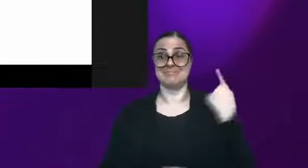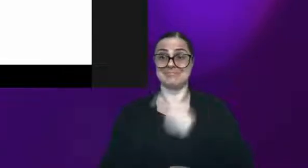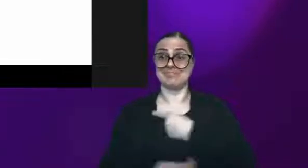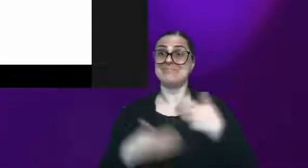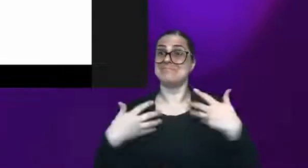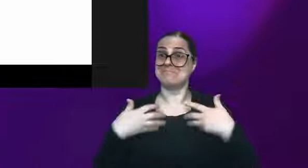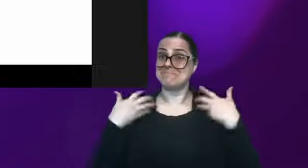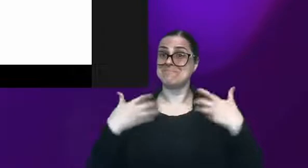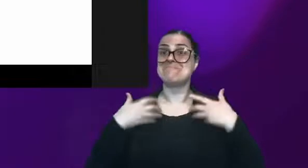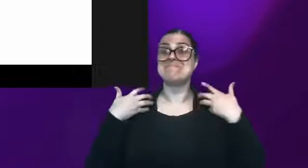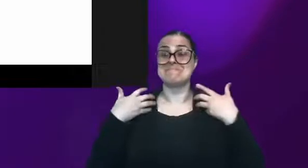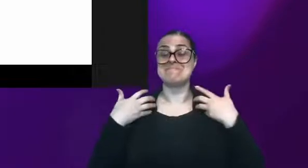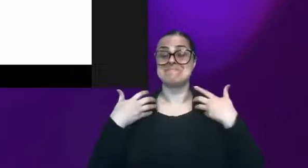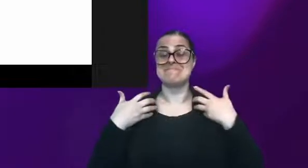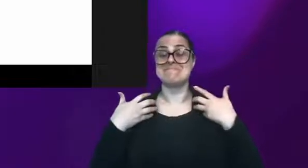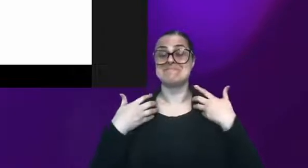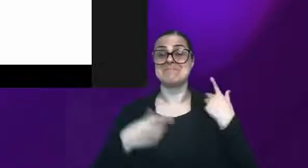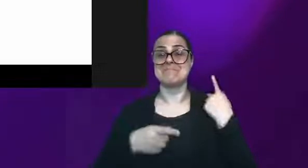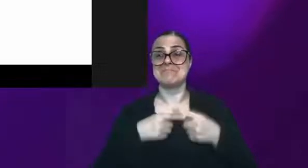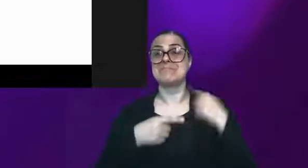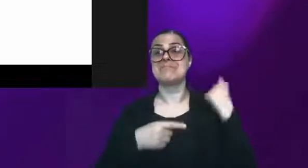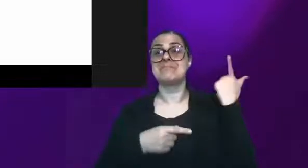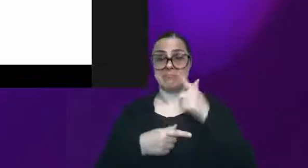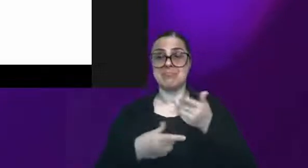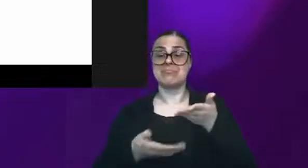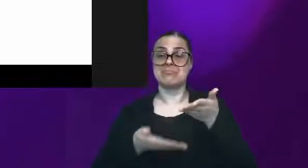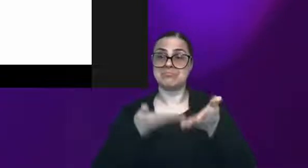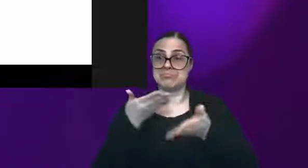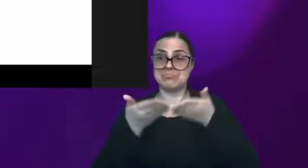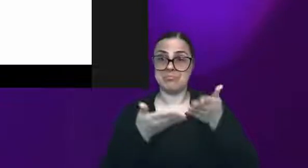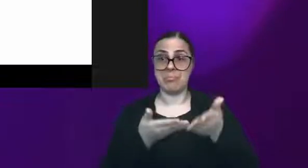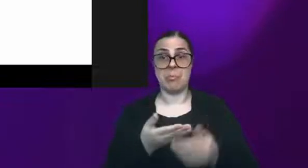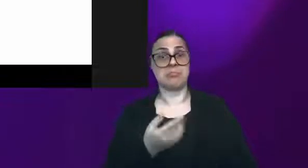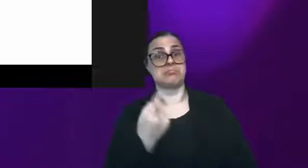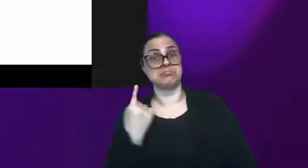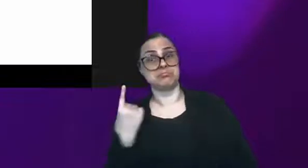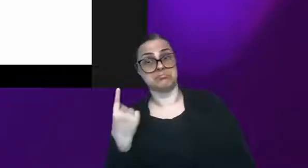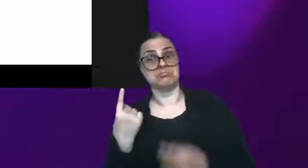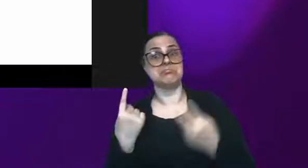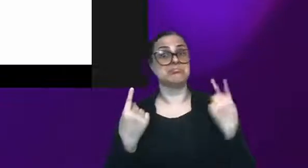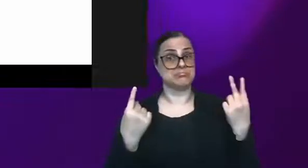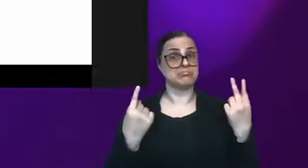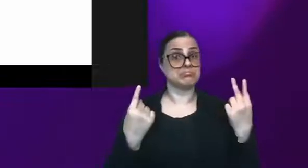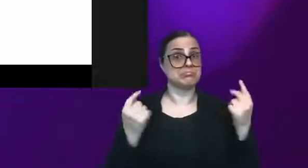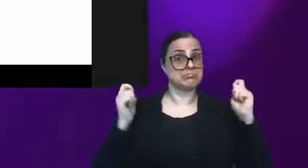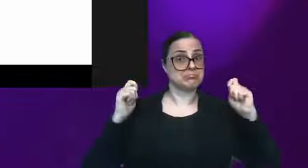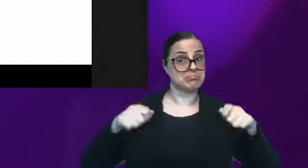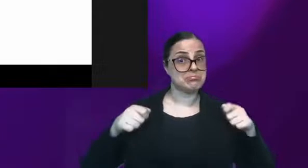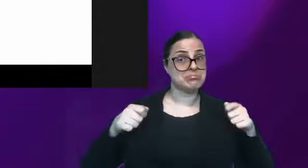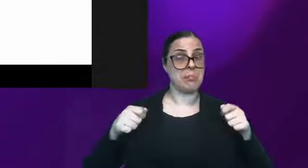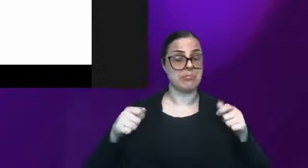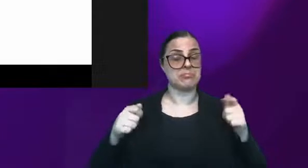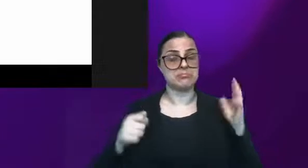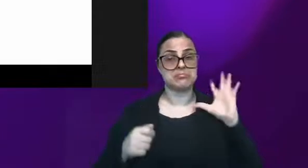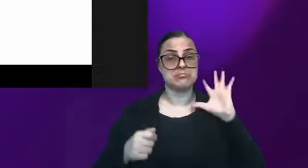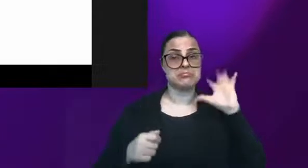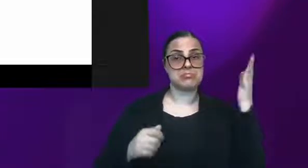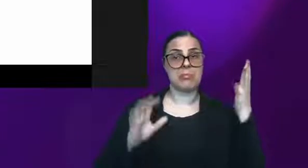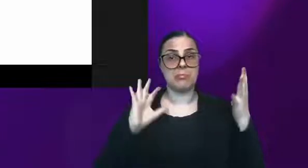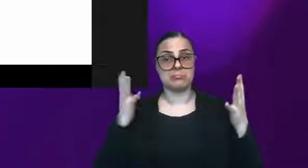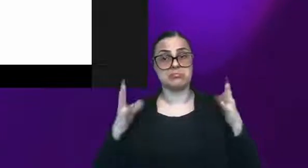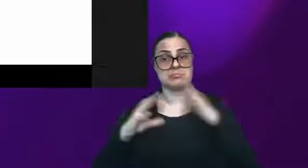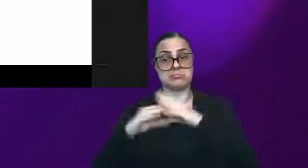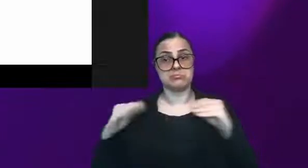transplante por hepatocarcinoma, por colangiocarcinoma, mas por outro lado é preciso também percebermos que são doentes muito,